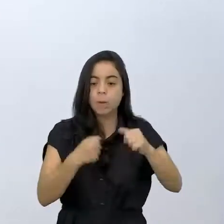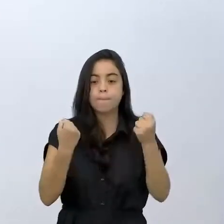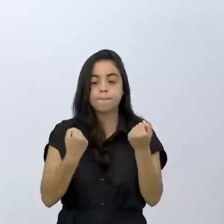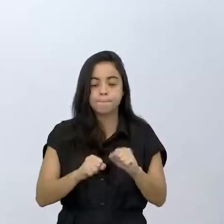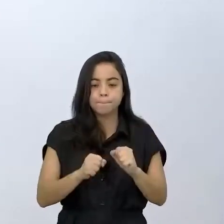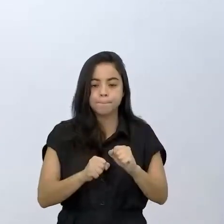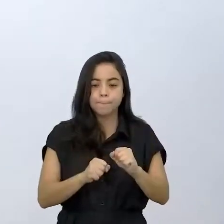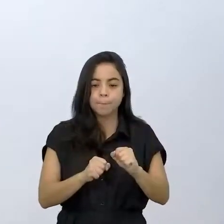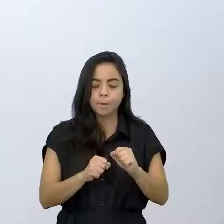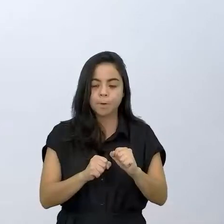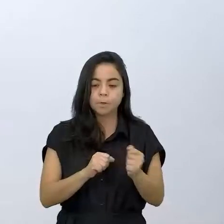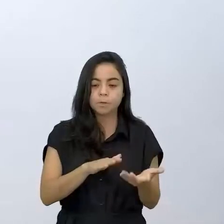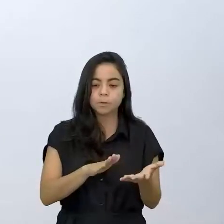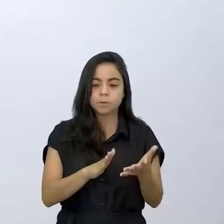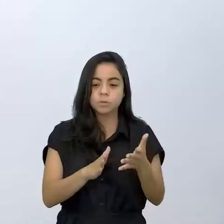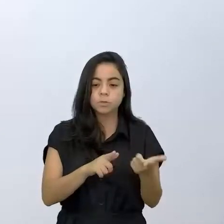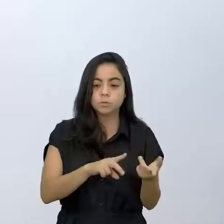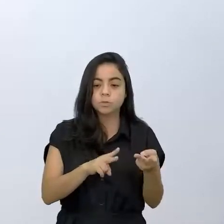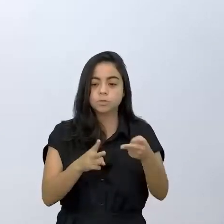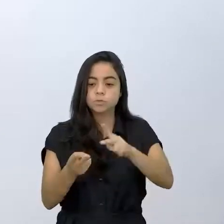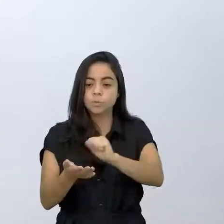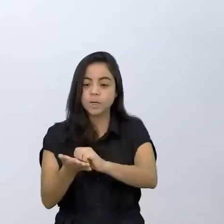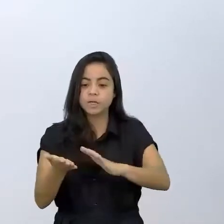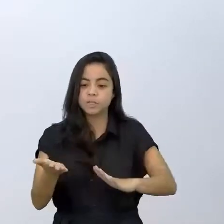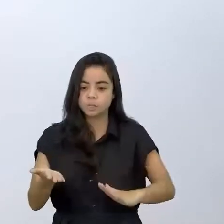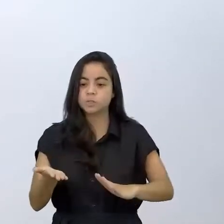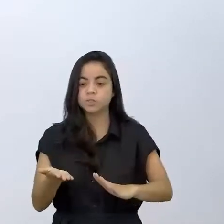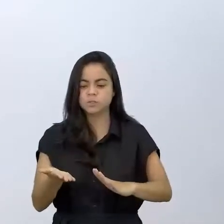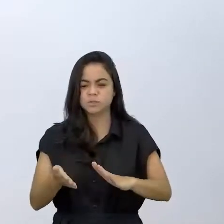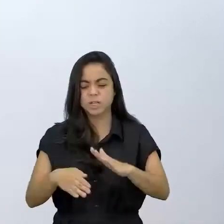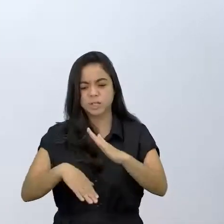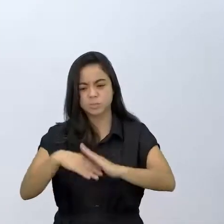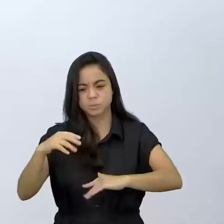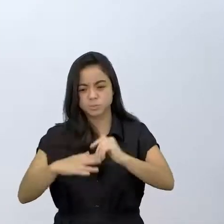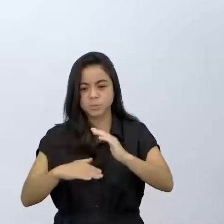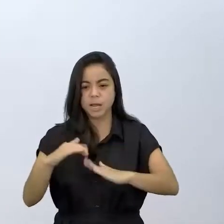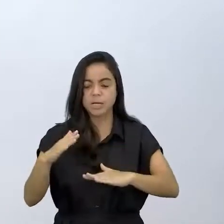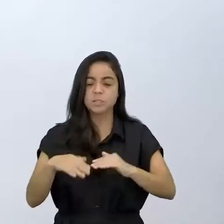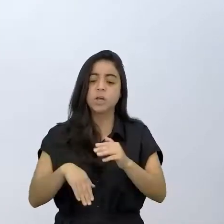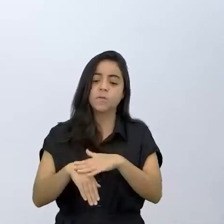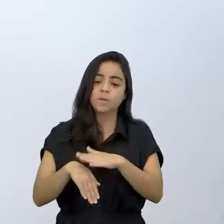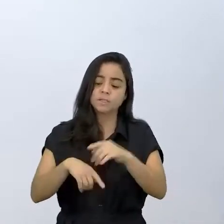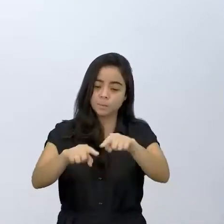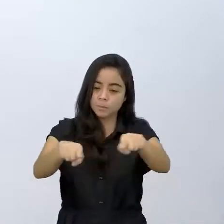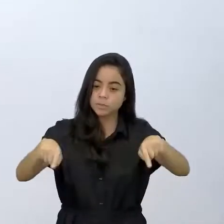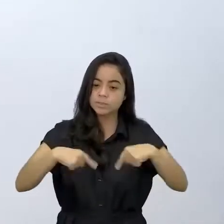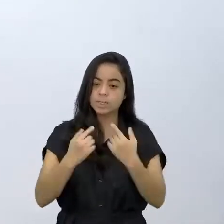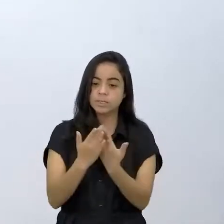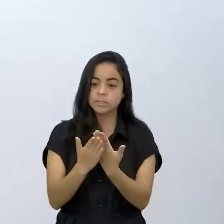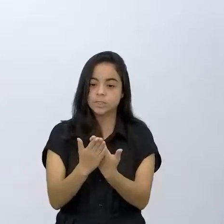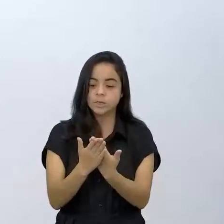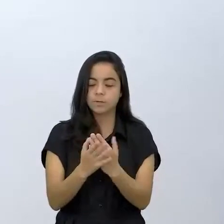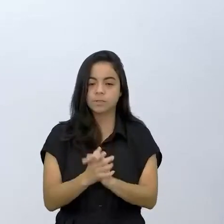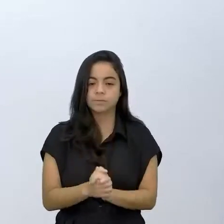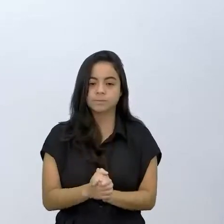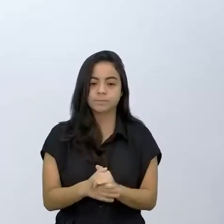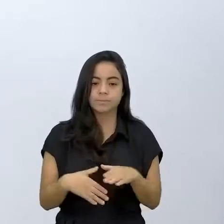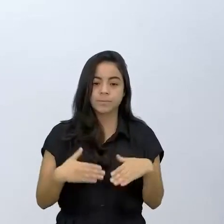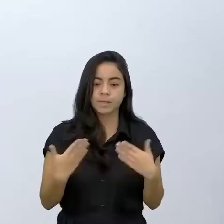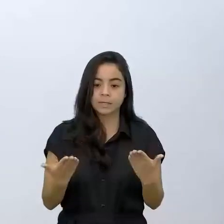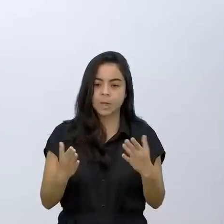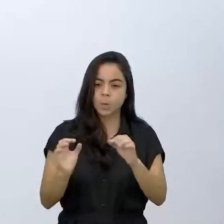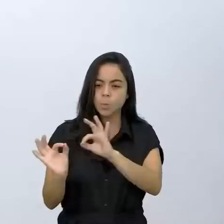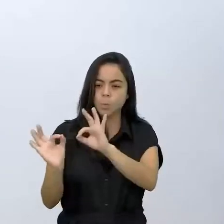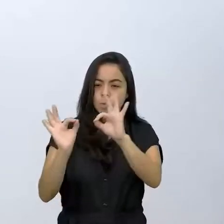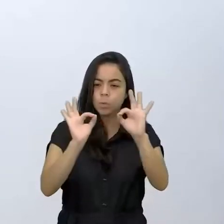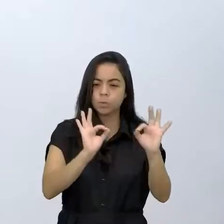ser transposto para a atividade prática mesmo que nós fazemos em sala de aula. Então, nesse